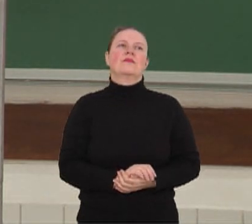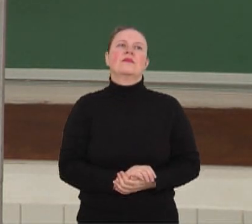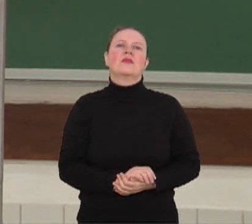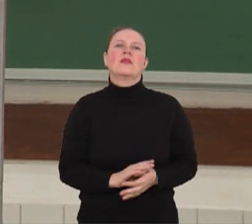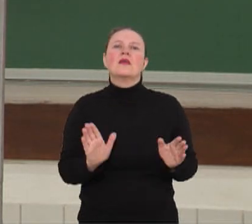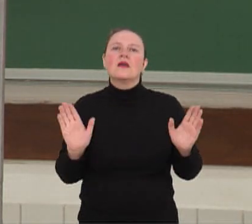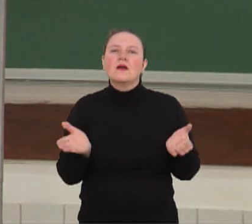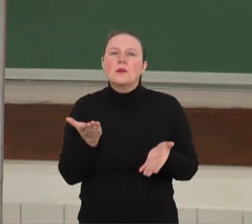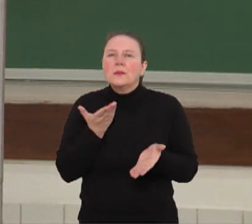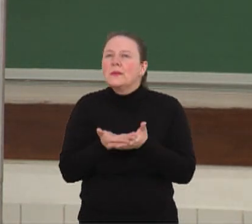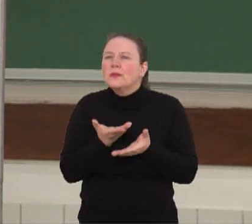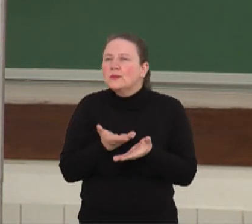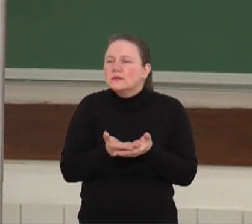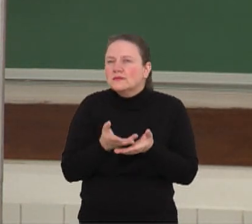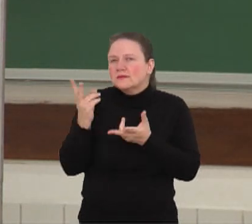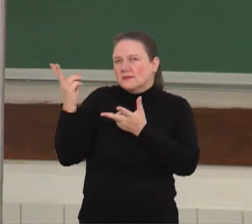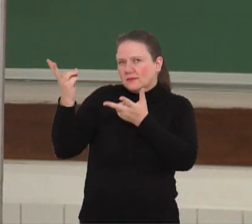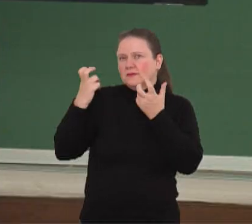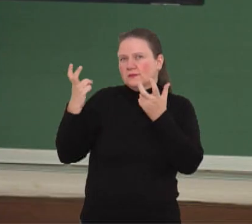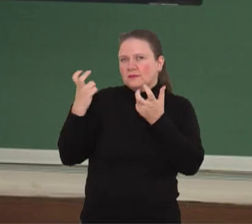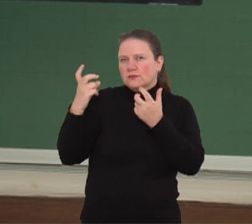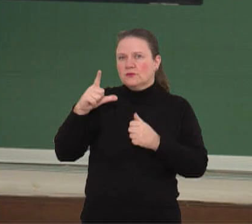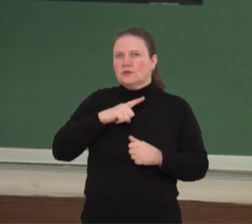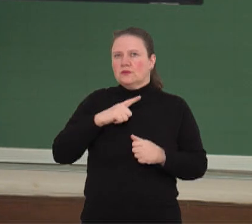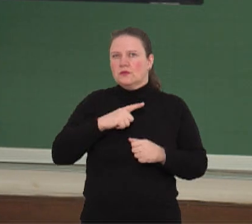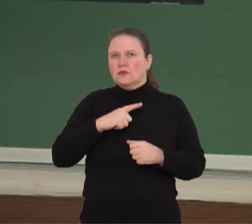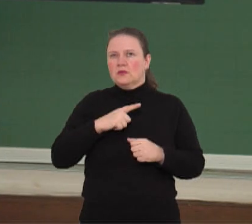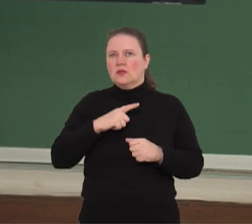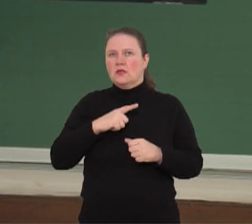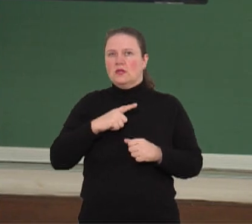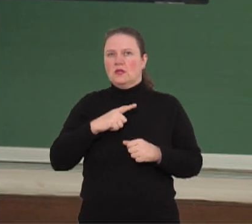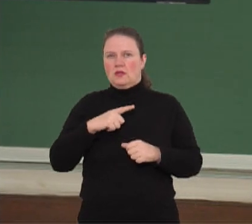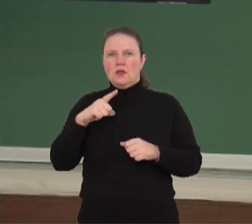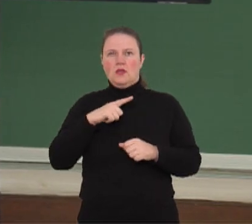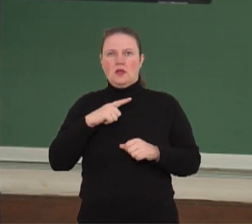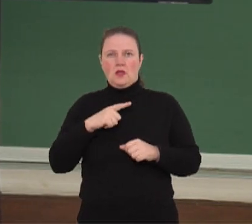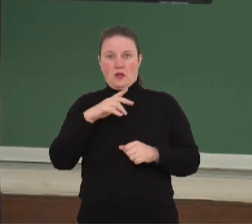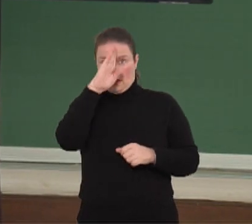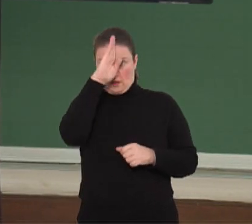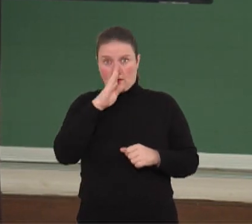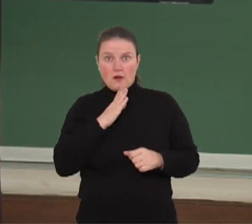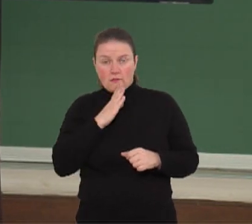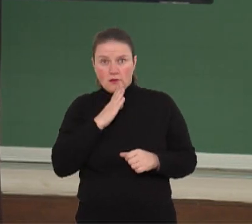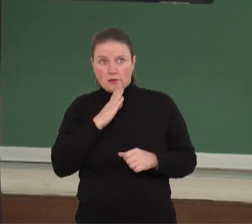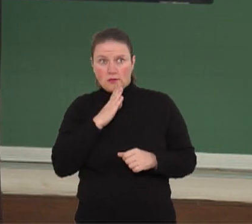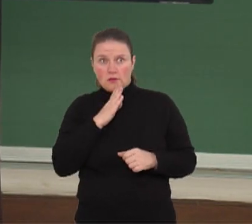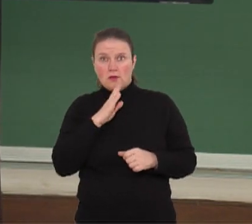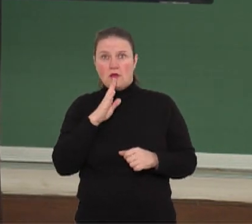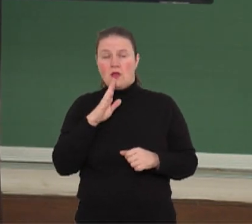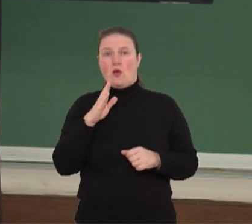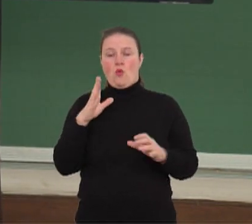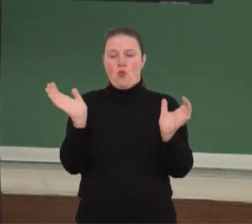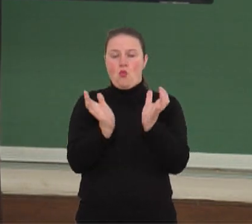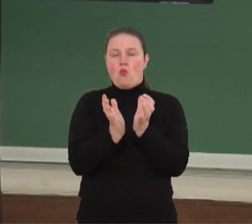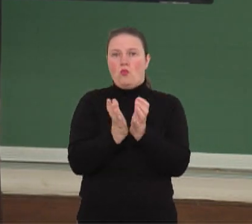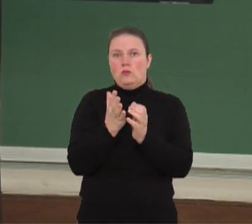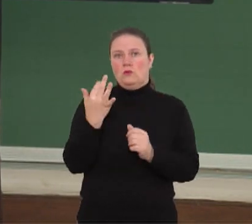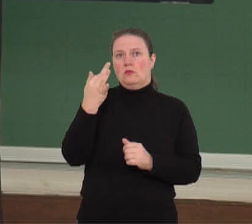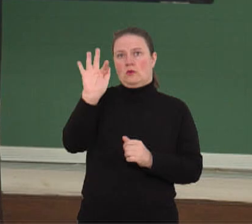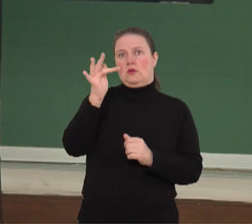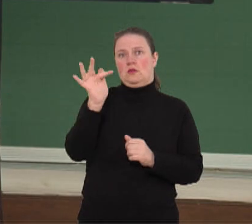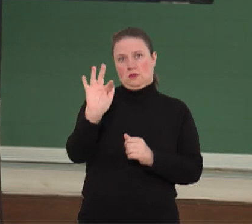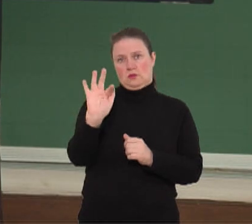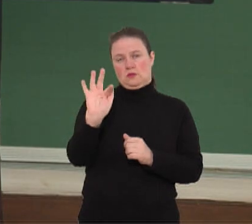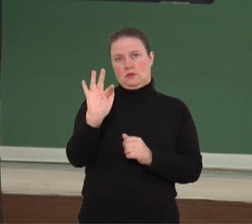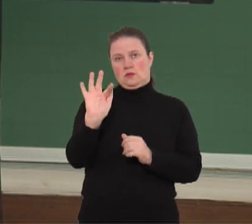Para a gente poder estudar isso aqui, gente, tem um programa, um software gratuito, desenvolvido por um grupo francês, muito bom.